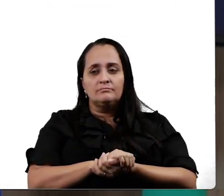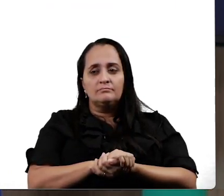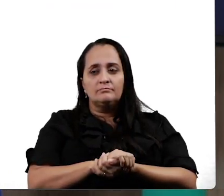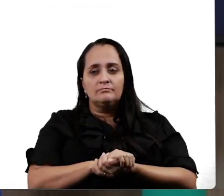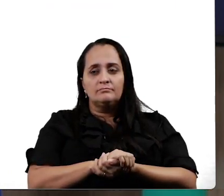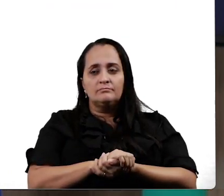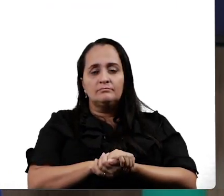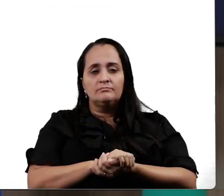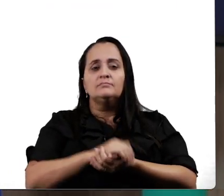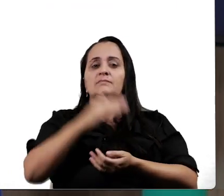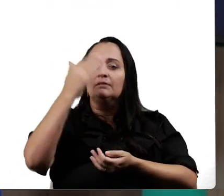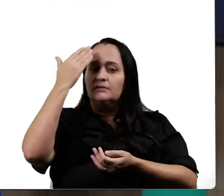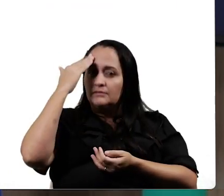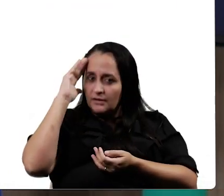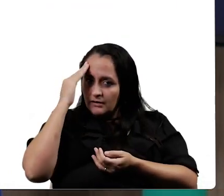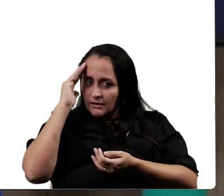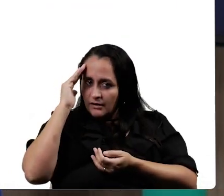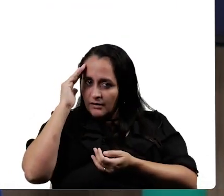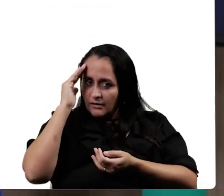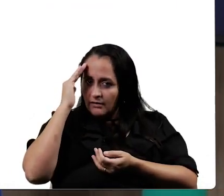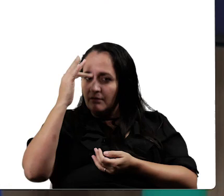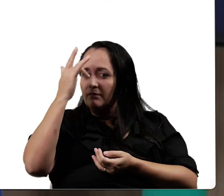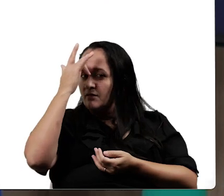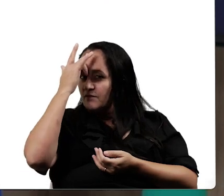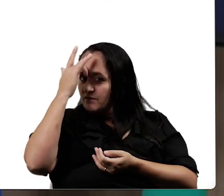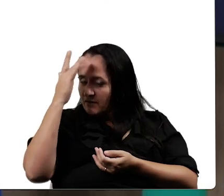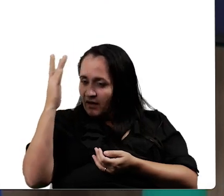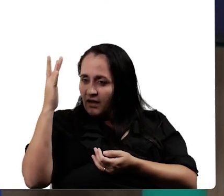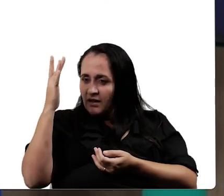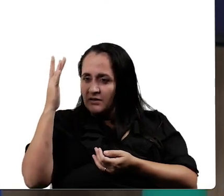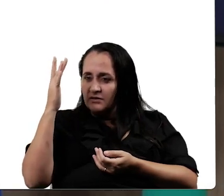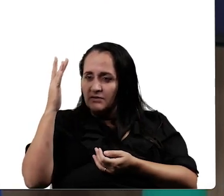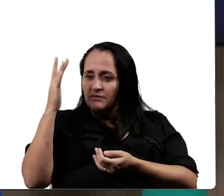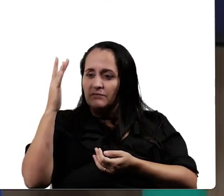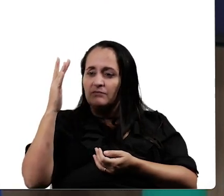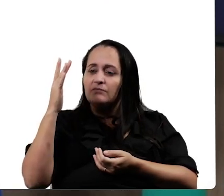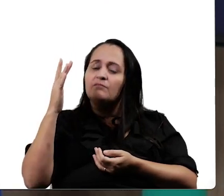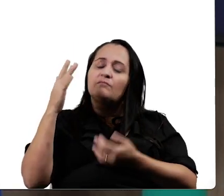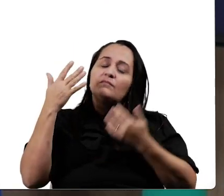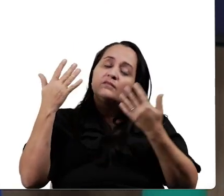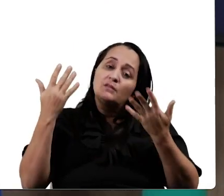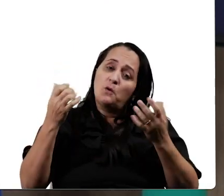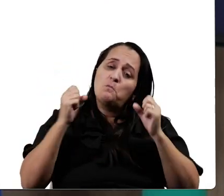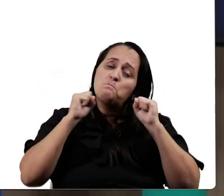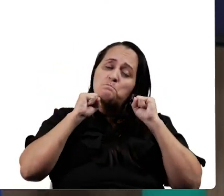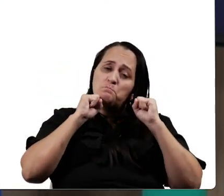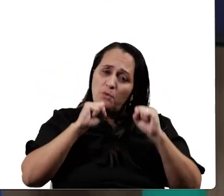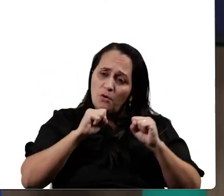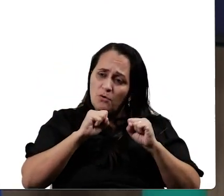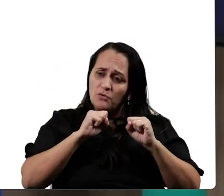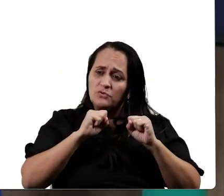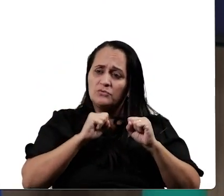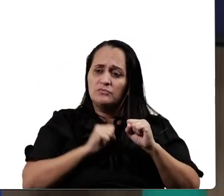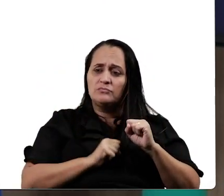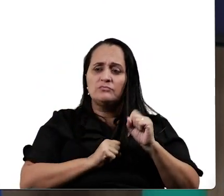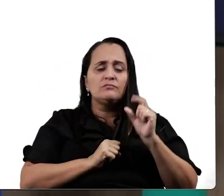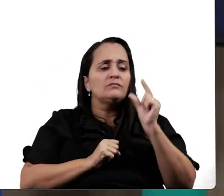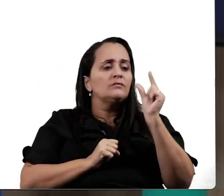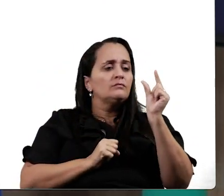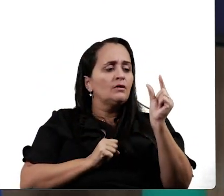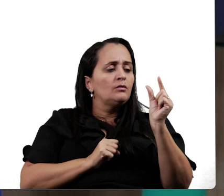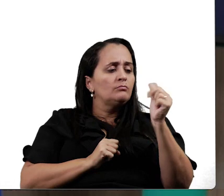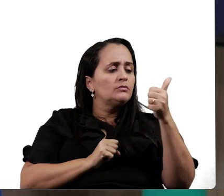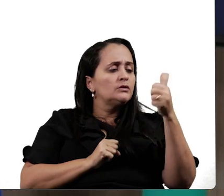10 tão compreendendo tá ficando fácil para entender agora olha para facilitar a gente pode ó diminuindo igual aqui eu tenho